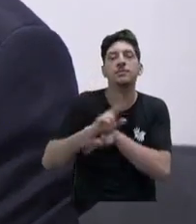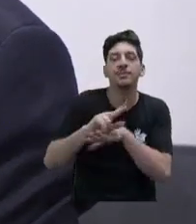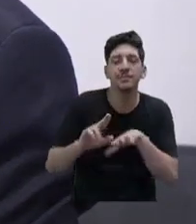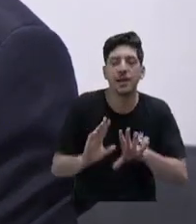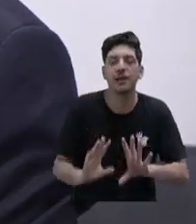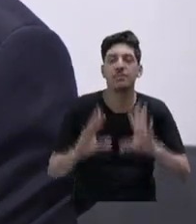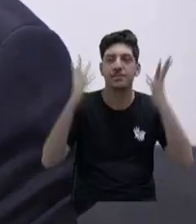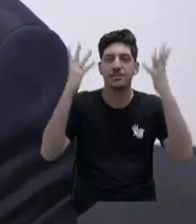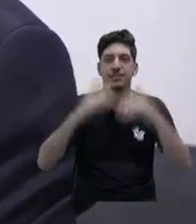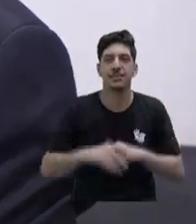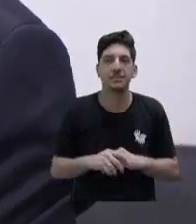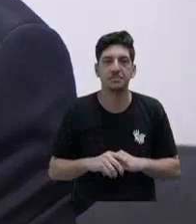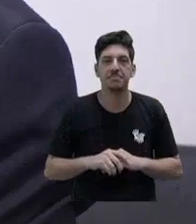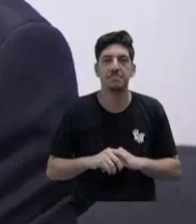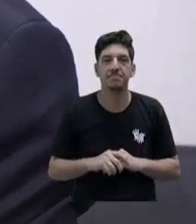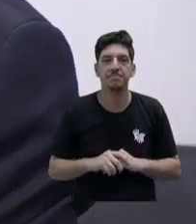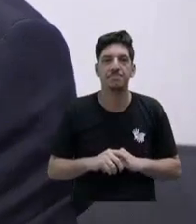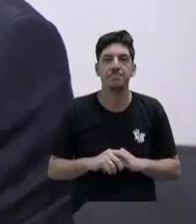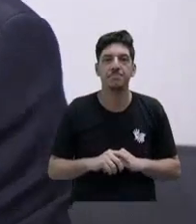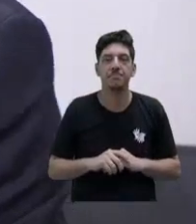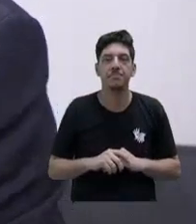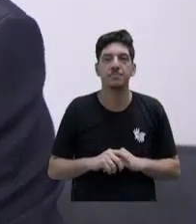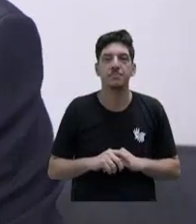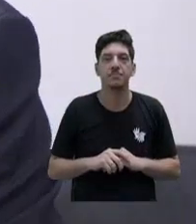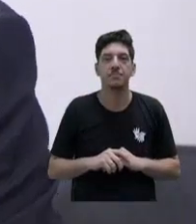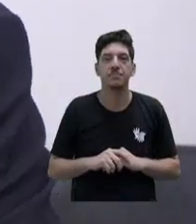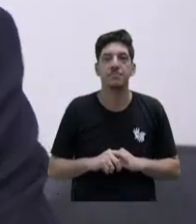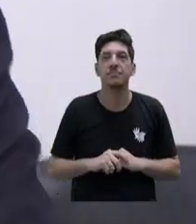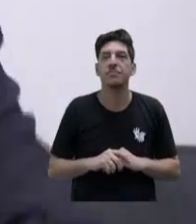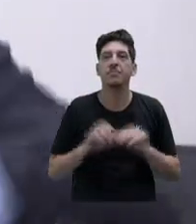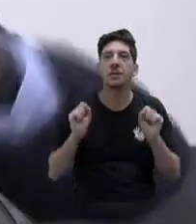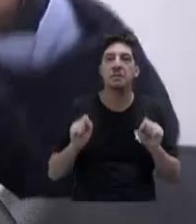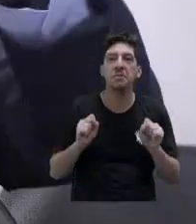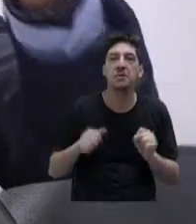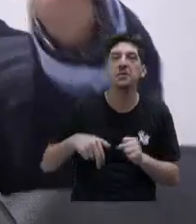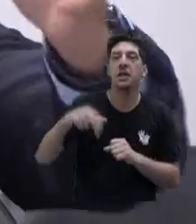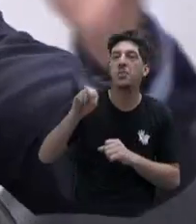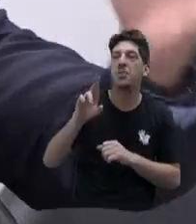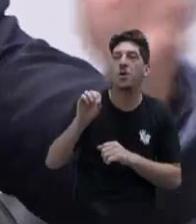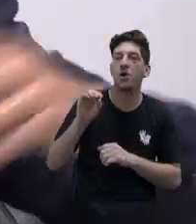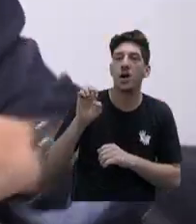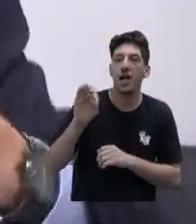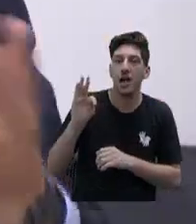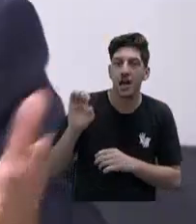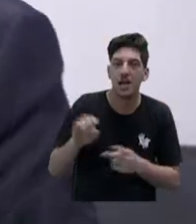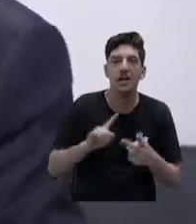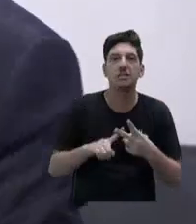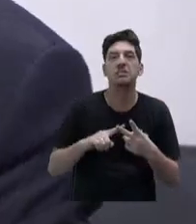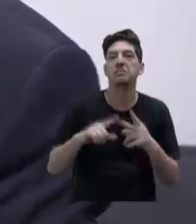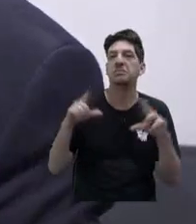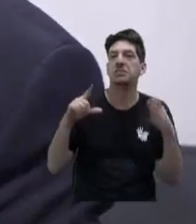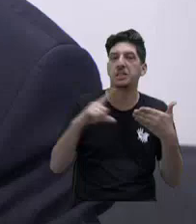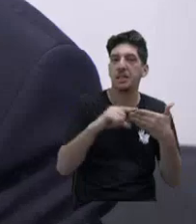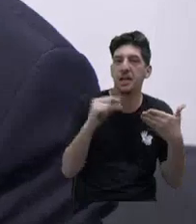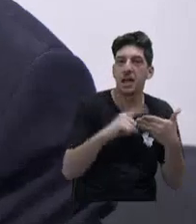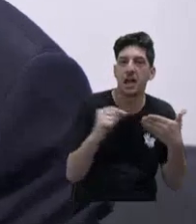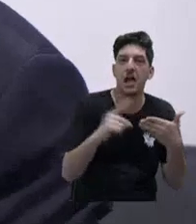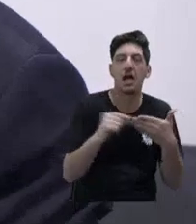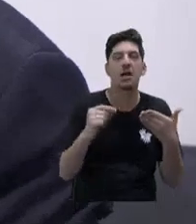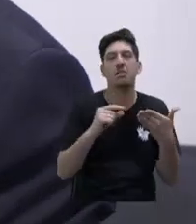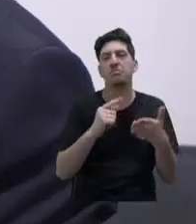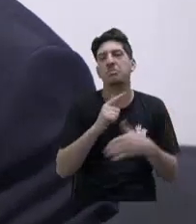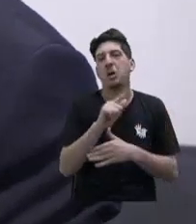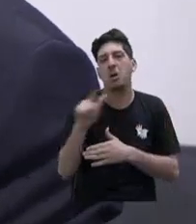eventos, né? Quer seja no noroeste de Minas, quer seja no Triângulo, no Alto Paraíba,